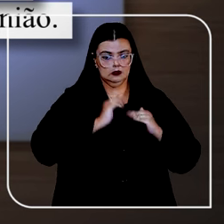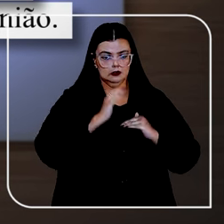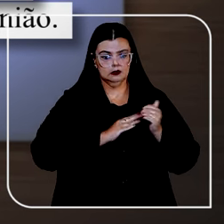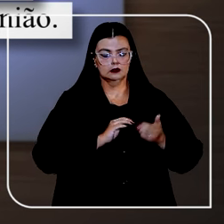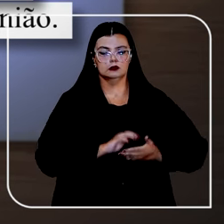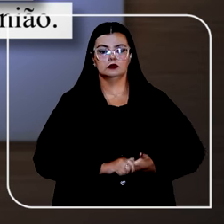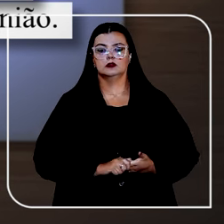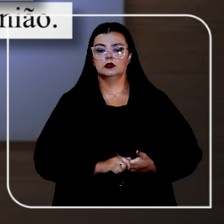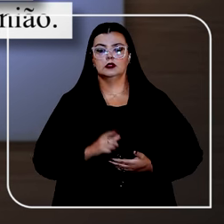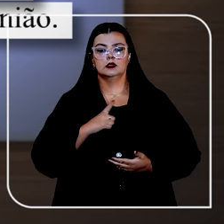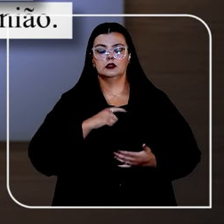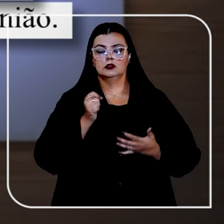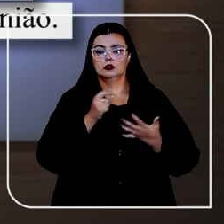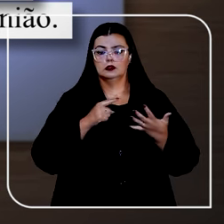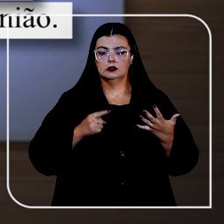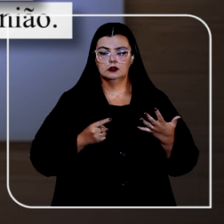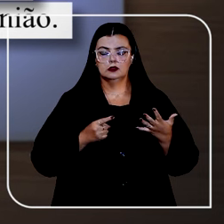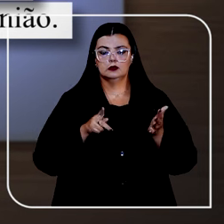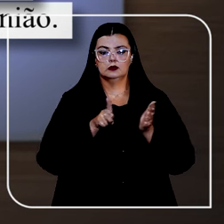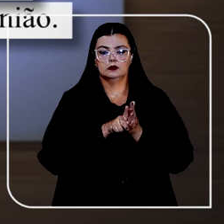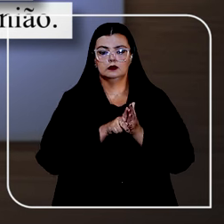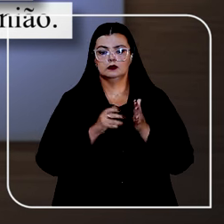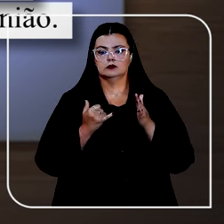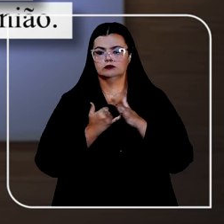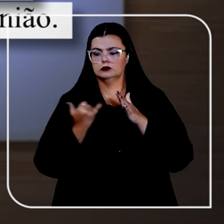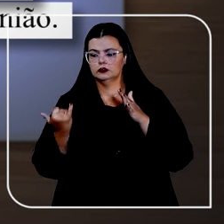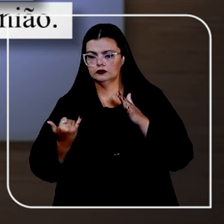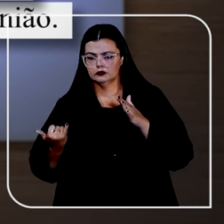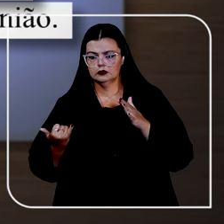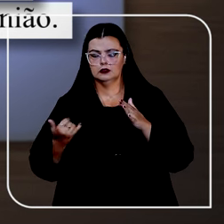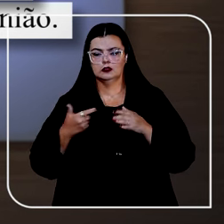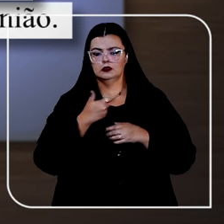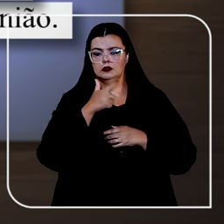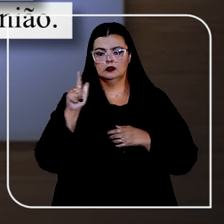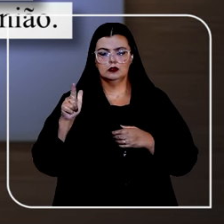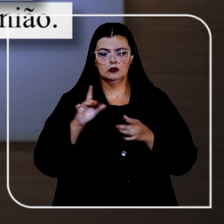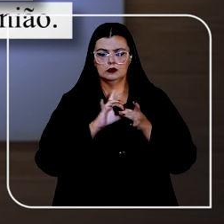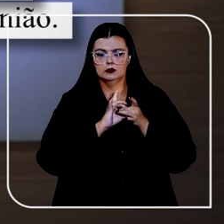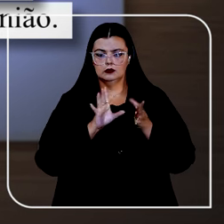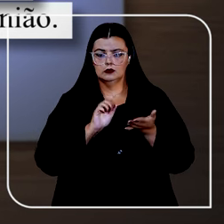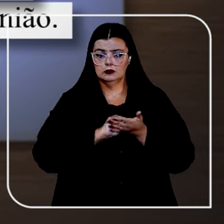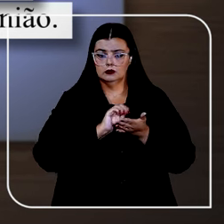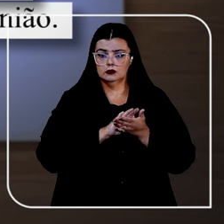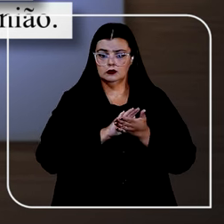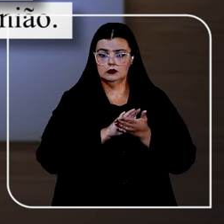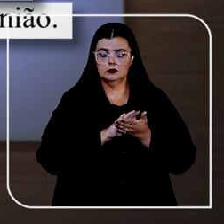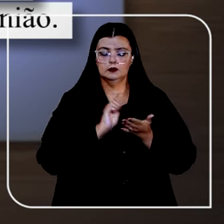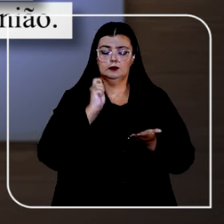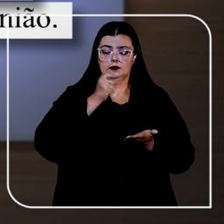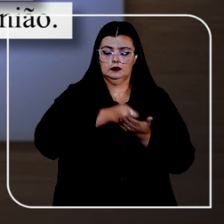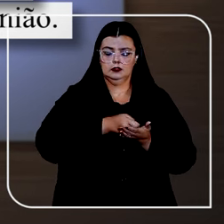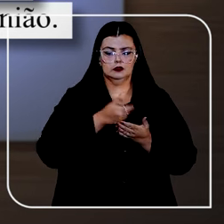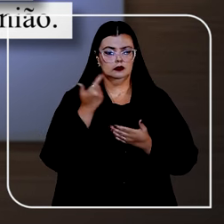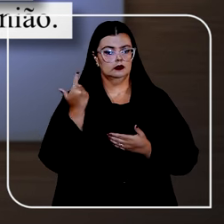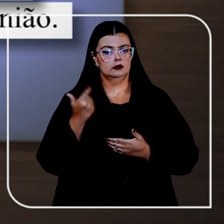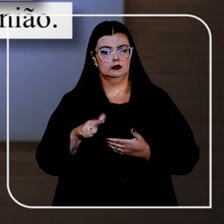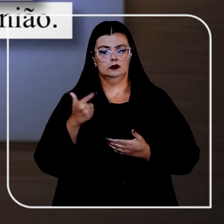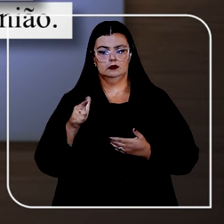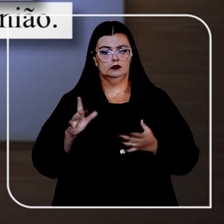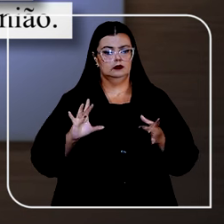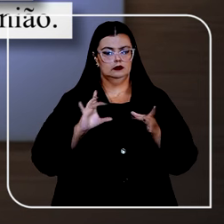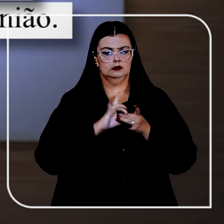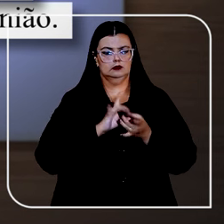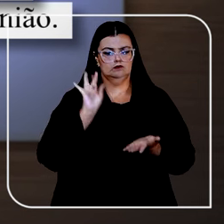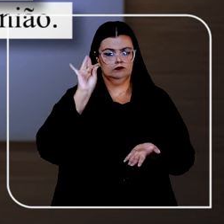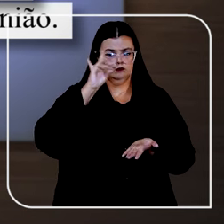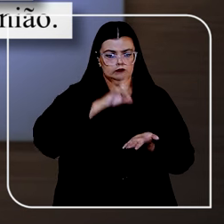assim nas hipóteses em que as entidades terceiras são meras destinatárias das contribuições não possuem